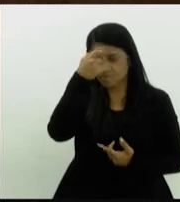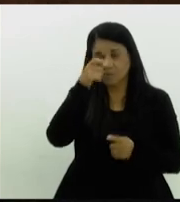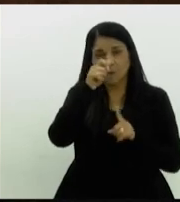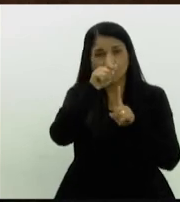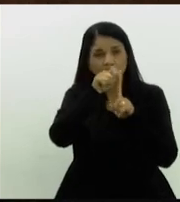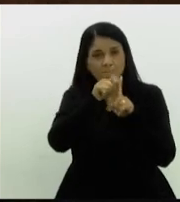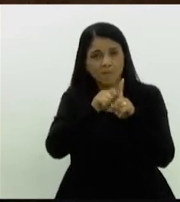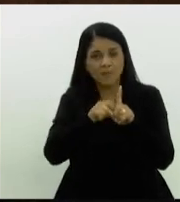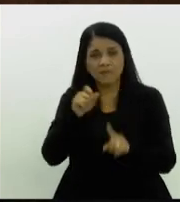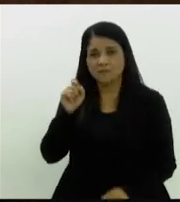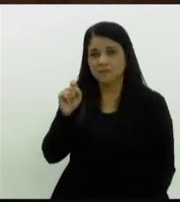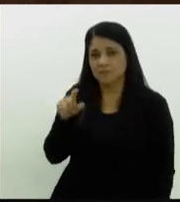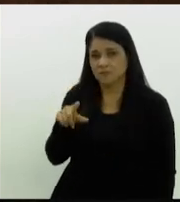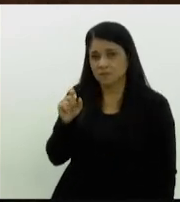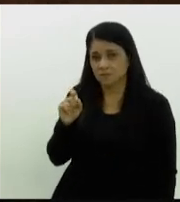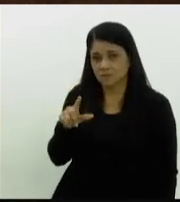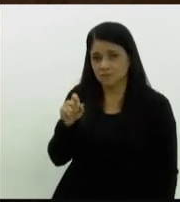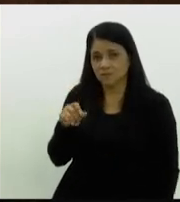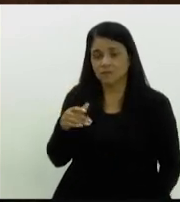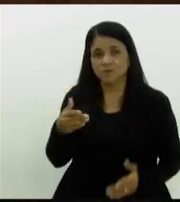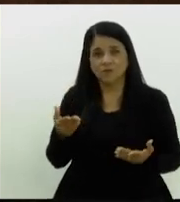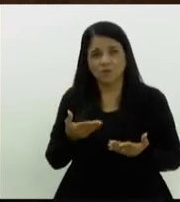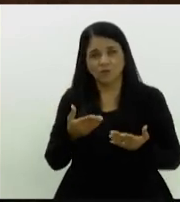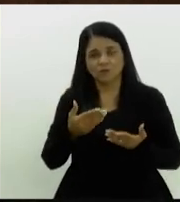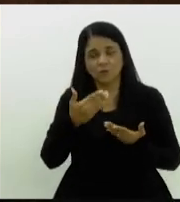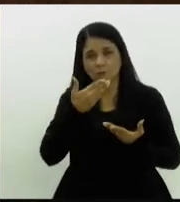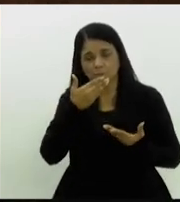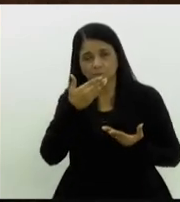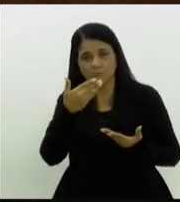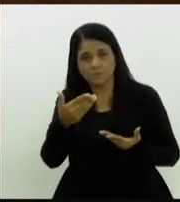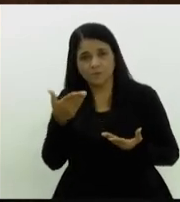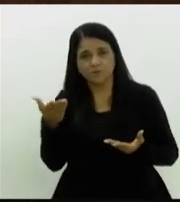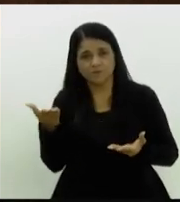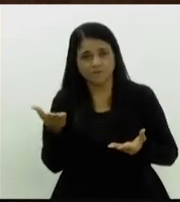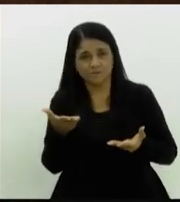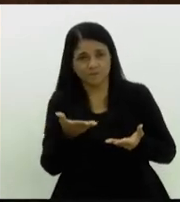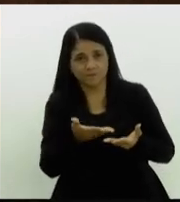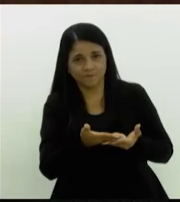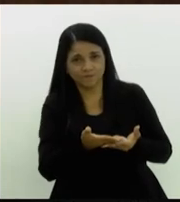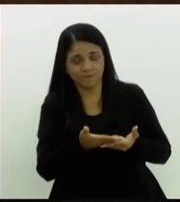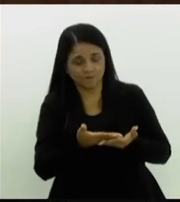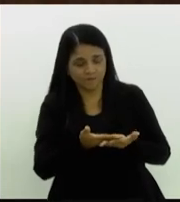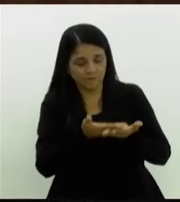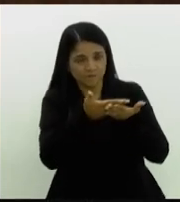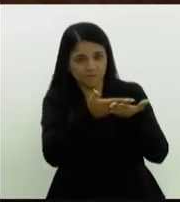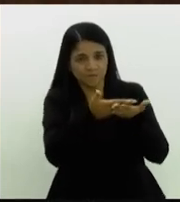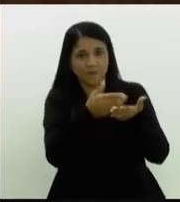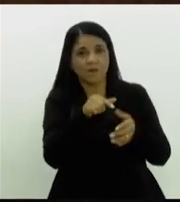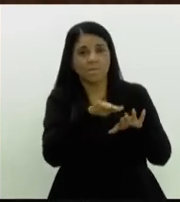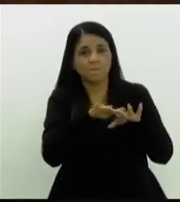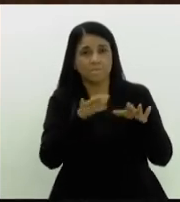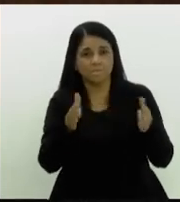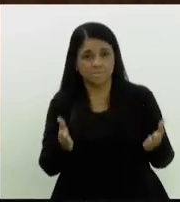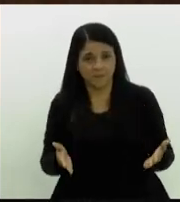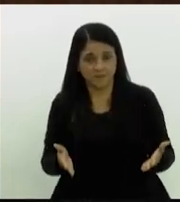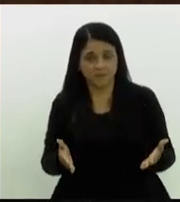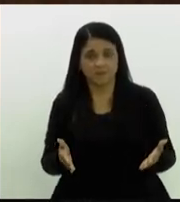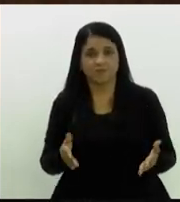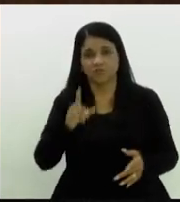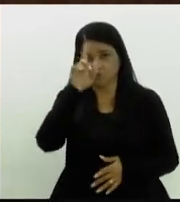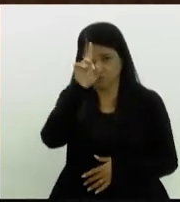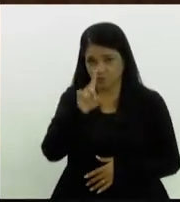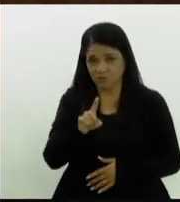esse mês azul, hoje eu fui entrar com um requerimento aqui para a mesa diretora,